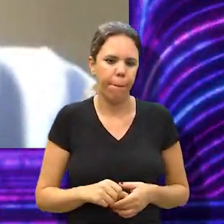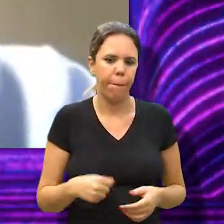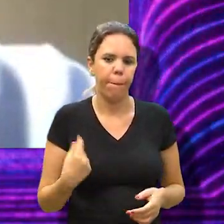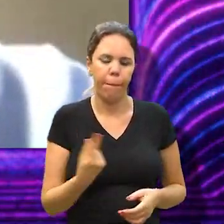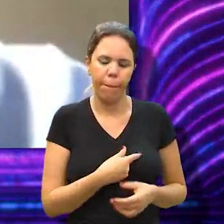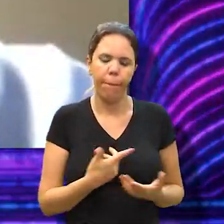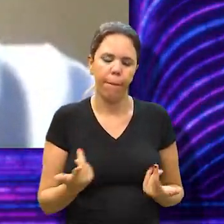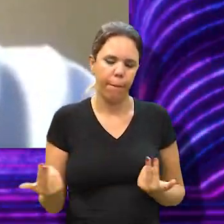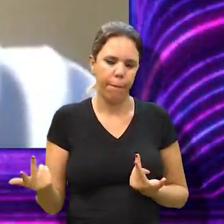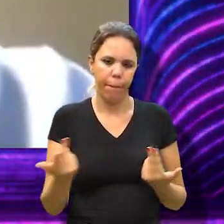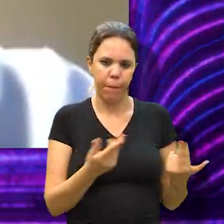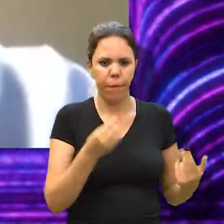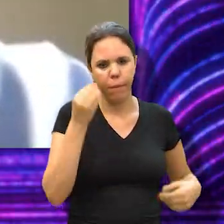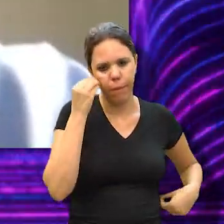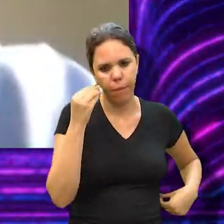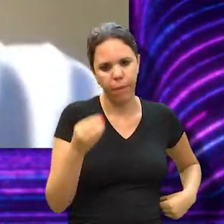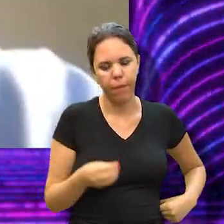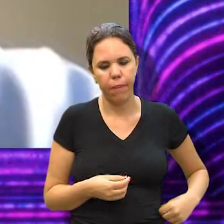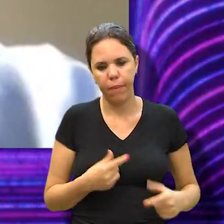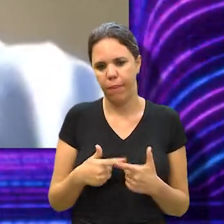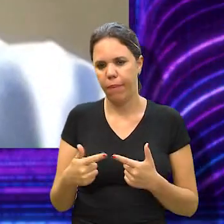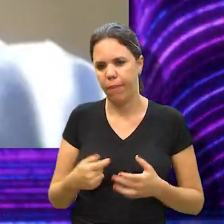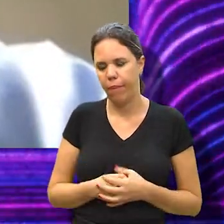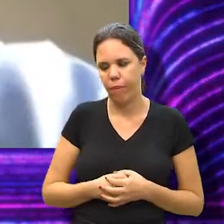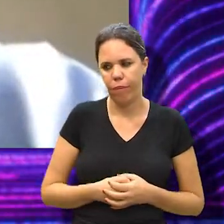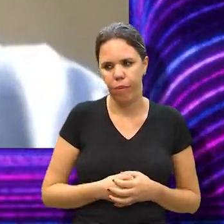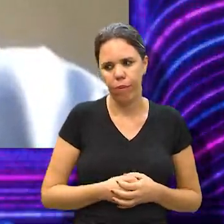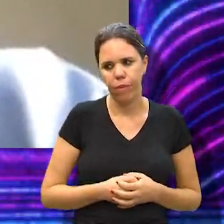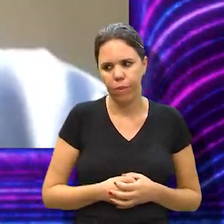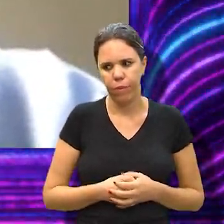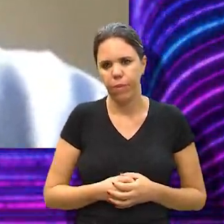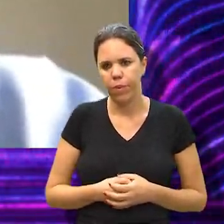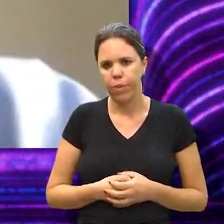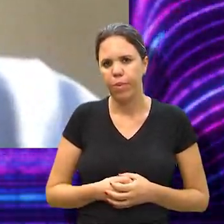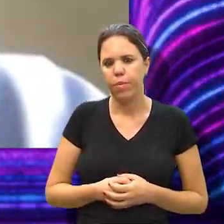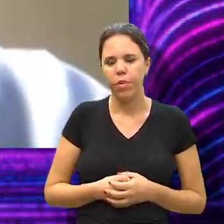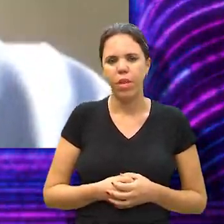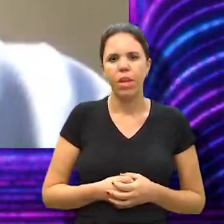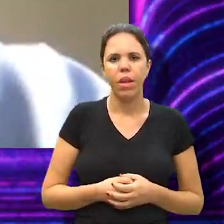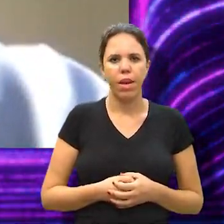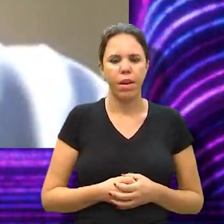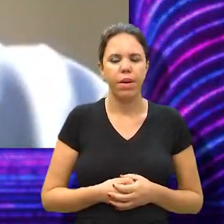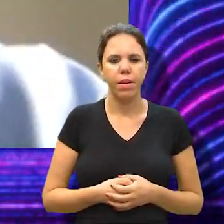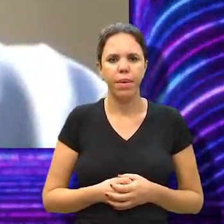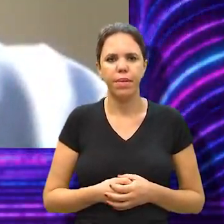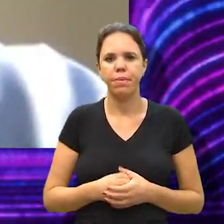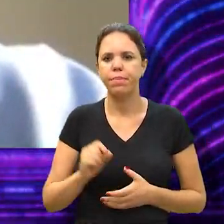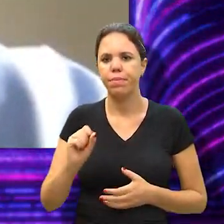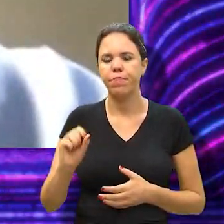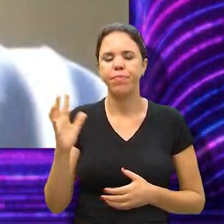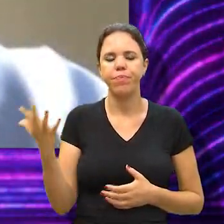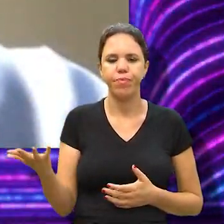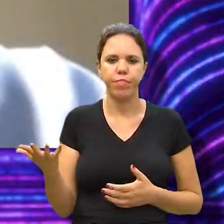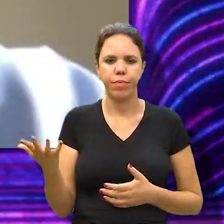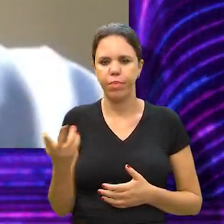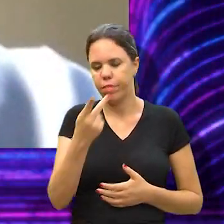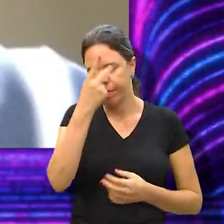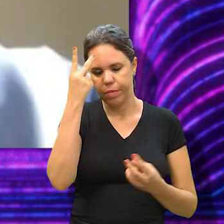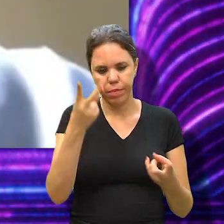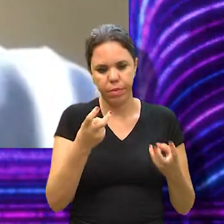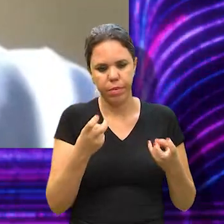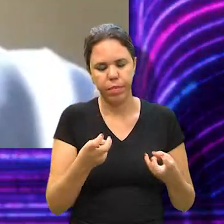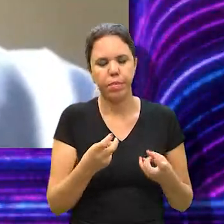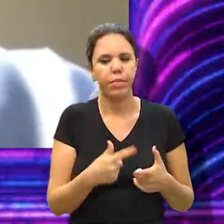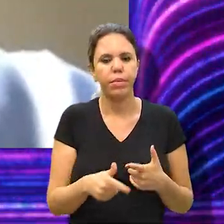gêneros. Quem de nós não experimentou esse tipo de situação, né? Mas aí o que aconteceu?